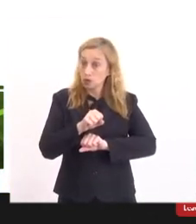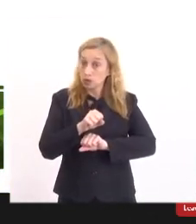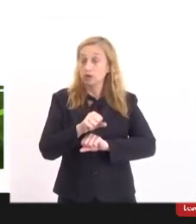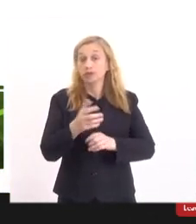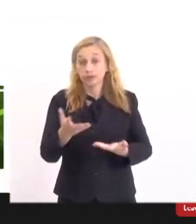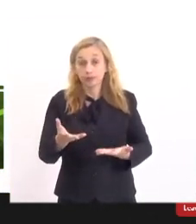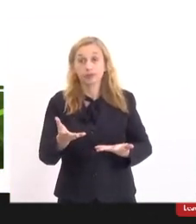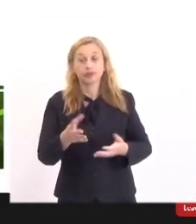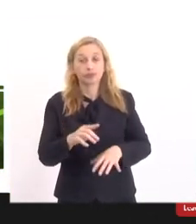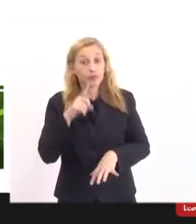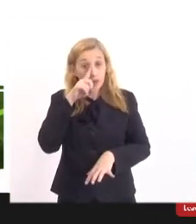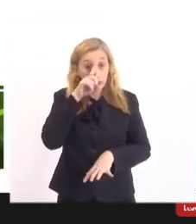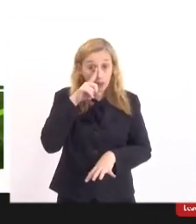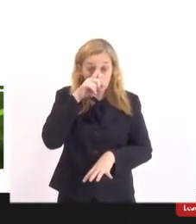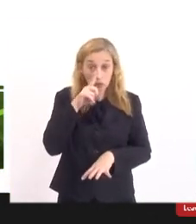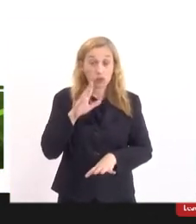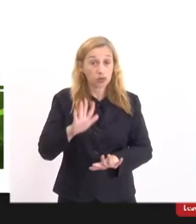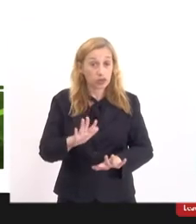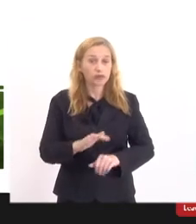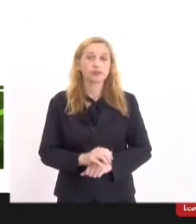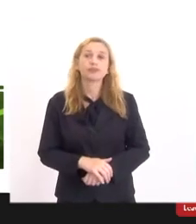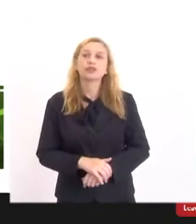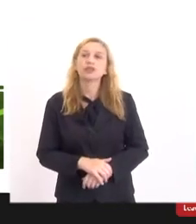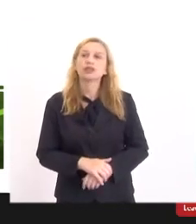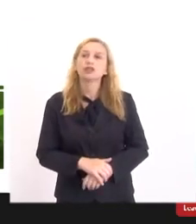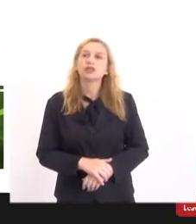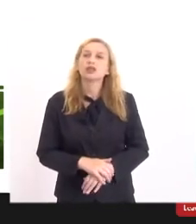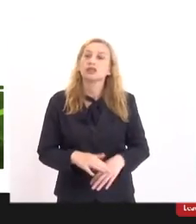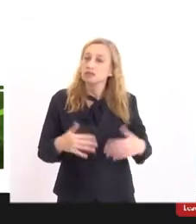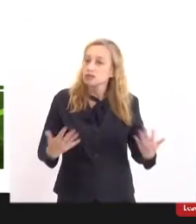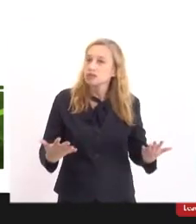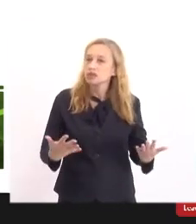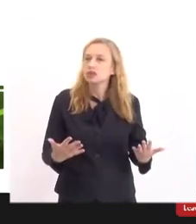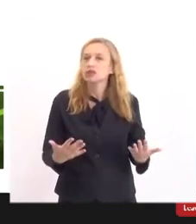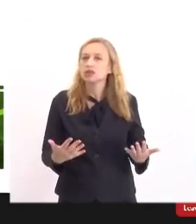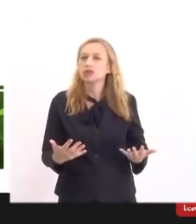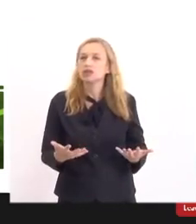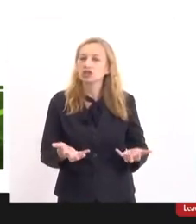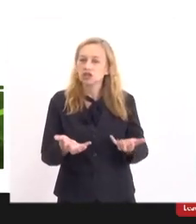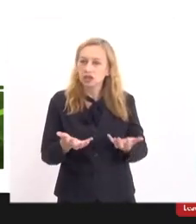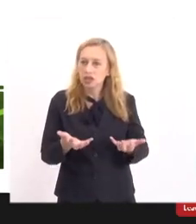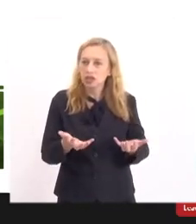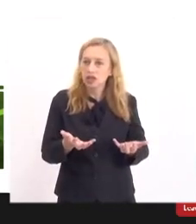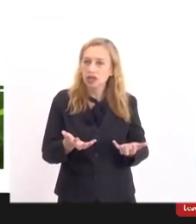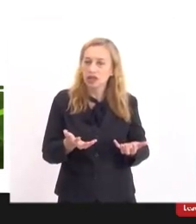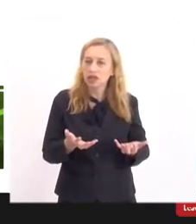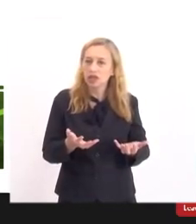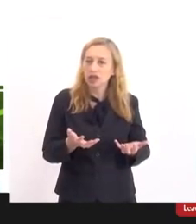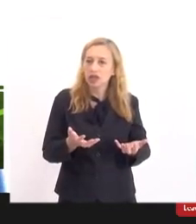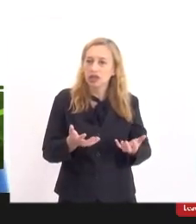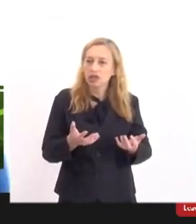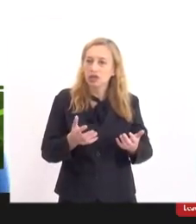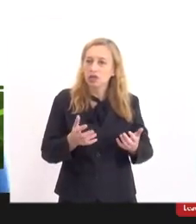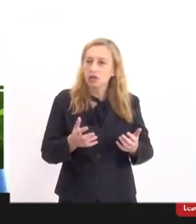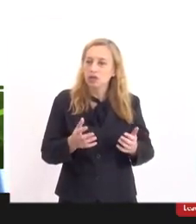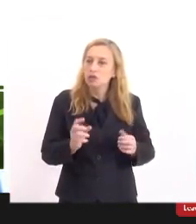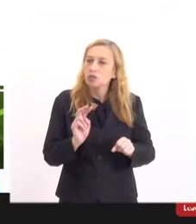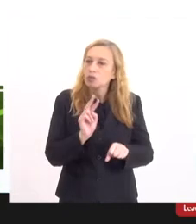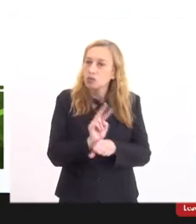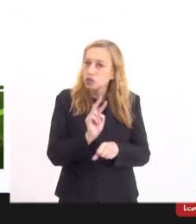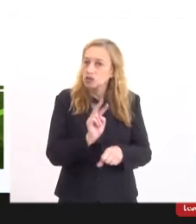É extremamente contagiosa. Então, a gente quer, obviamente, conter o contágio para que a gente tenha